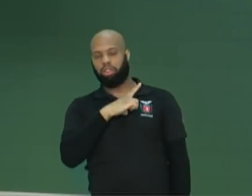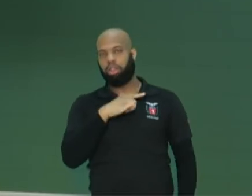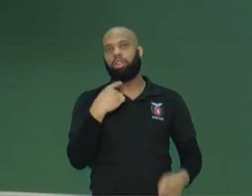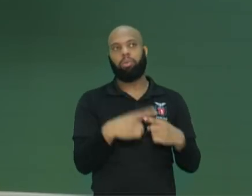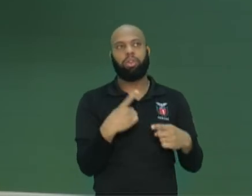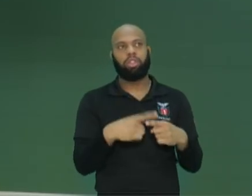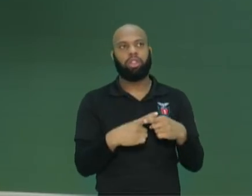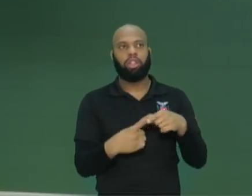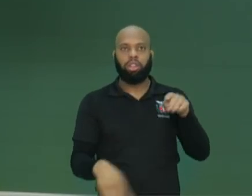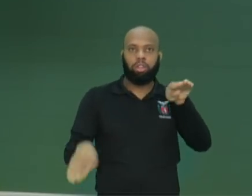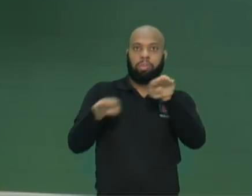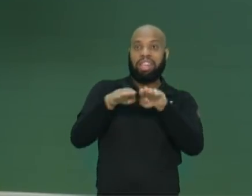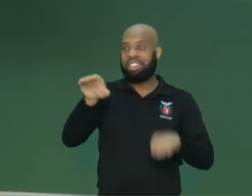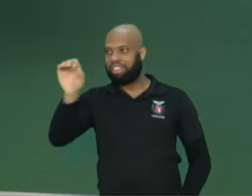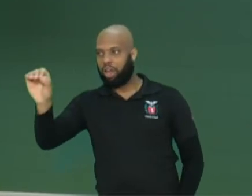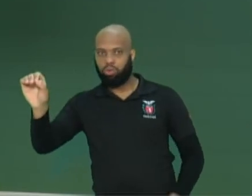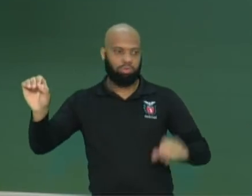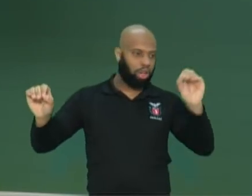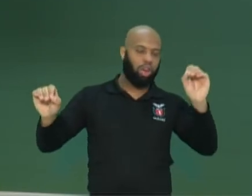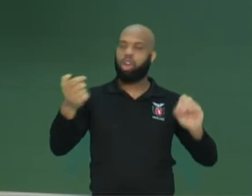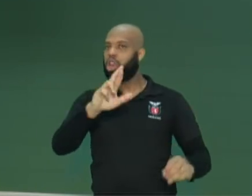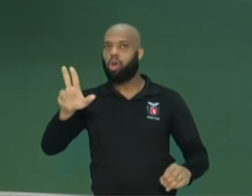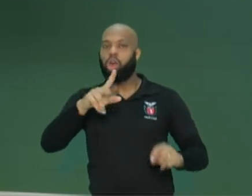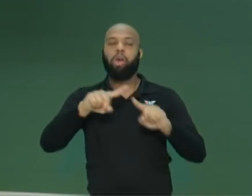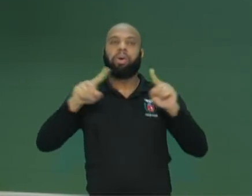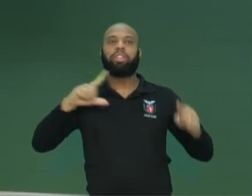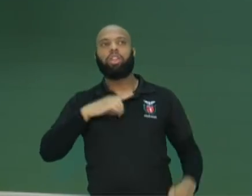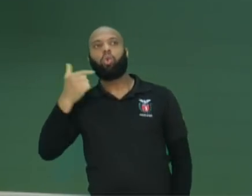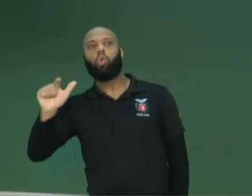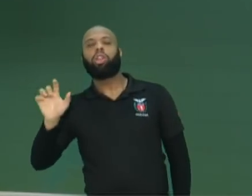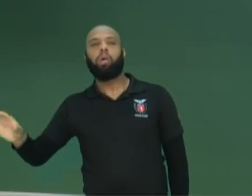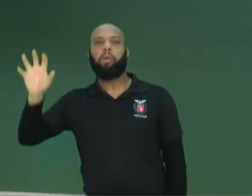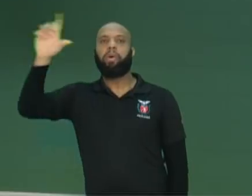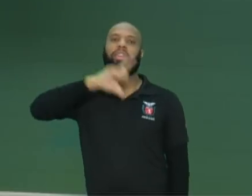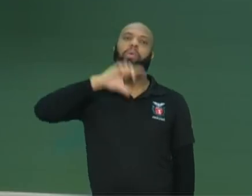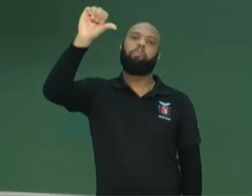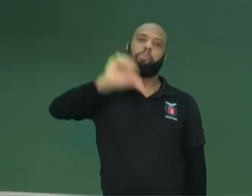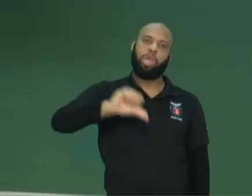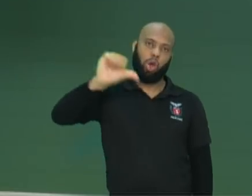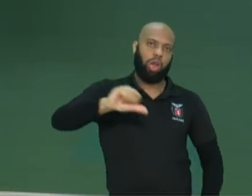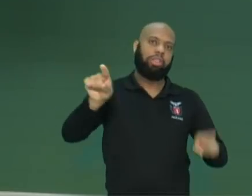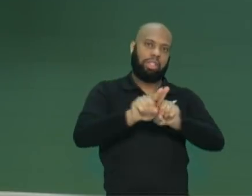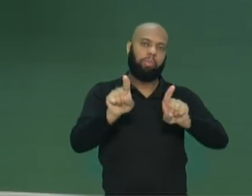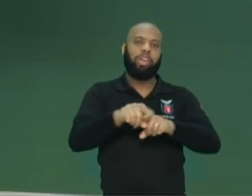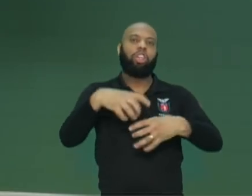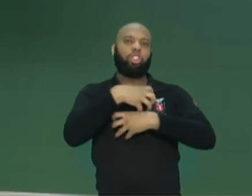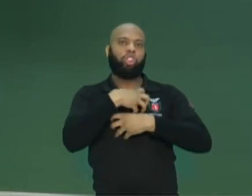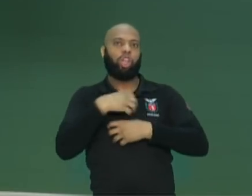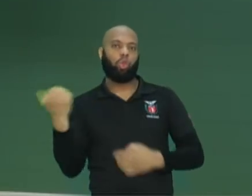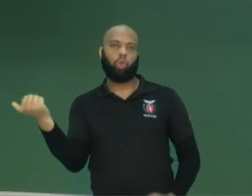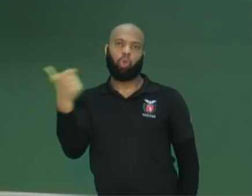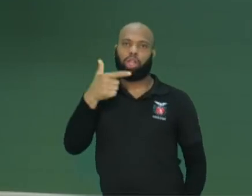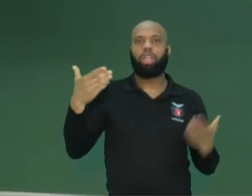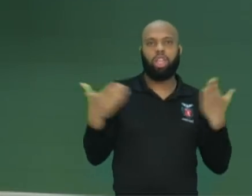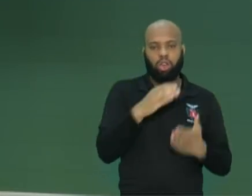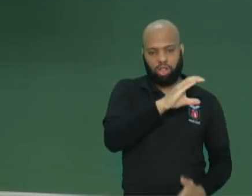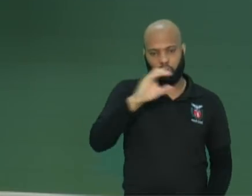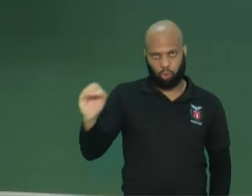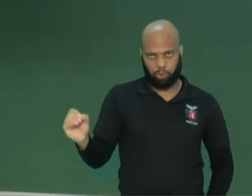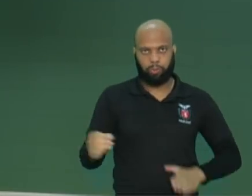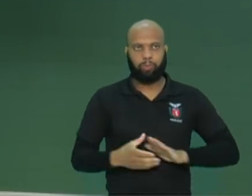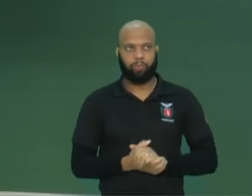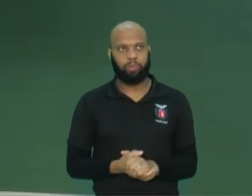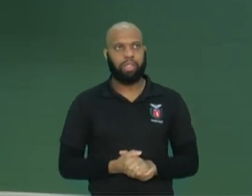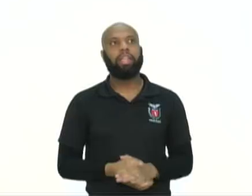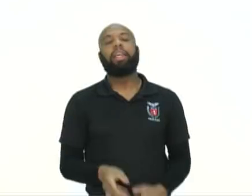não está aqui no zero, né? Mas tem outros lugares que, às vezes, é mais acentuado do que este caso aqui. Ah, o